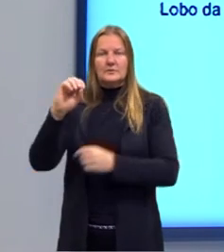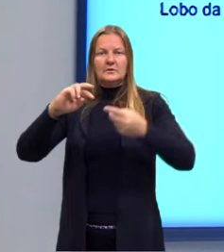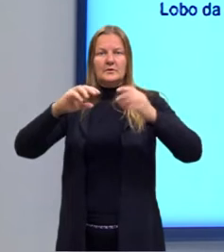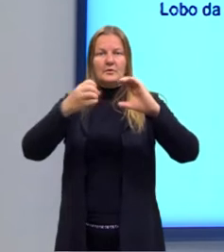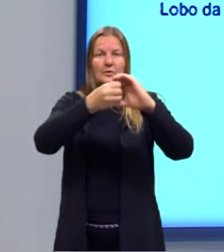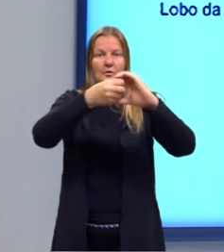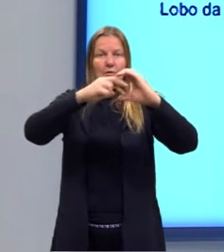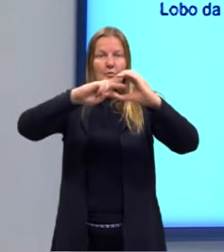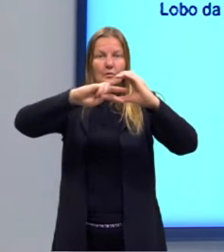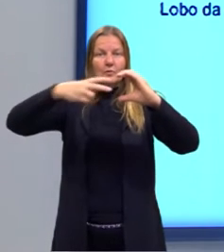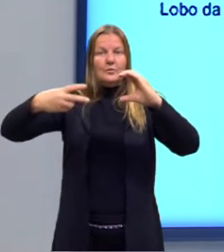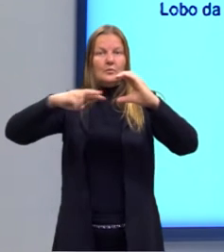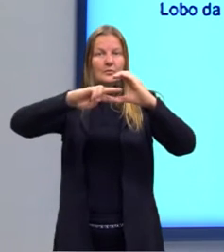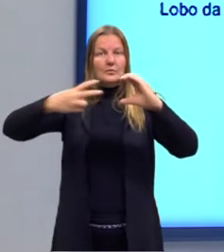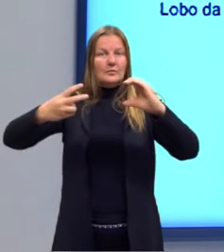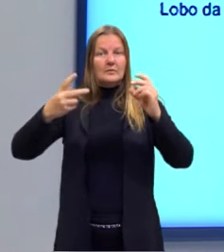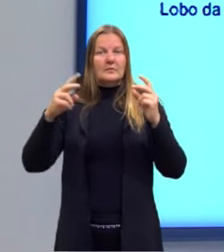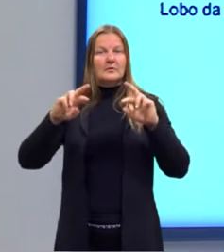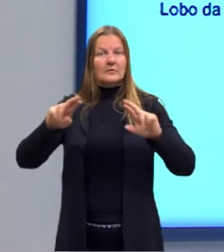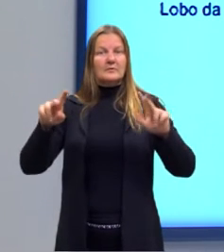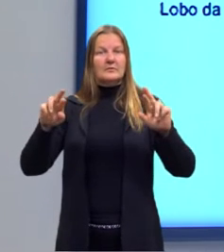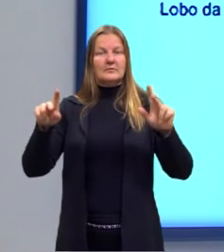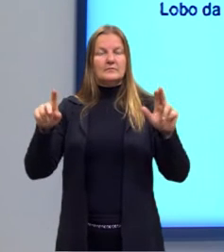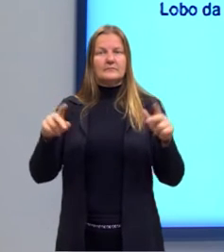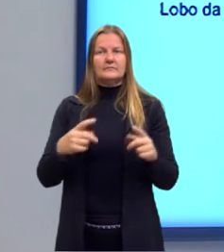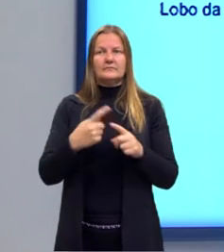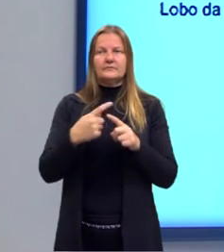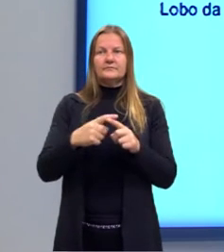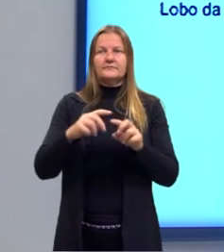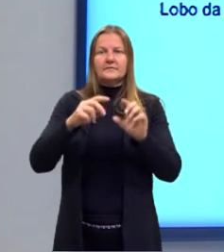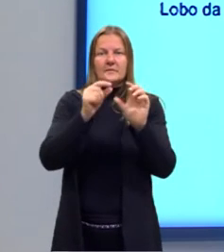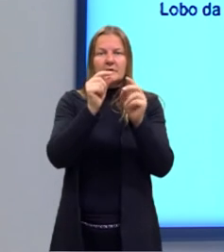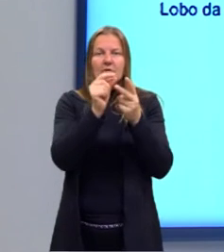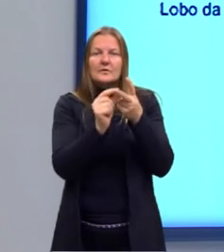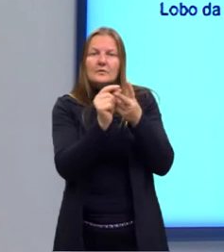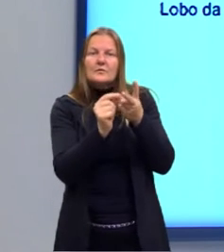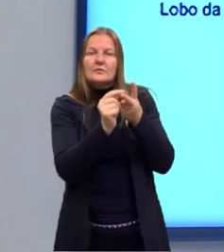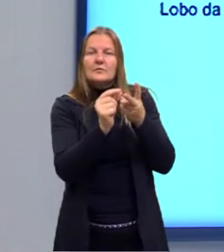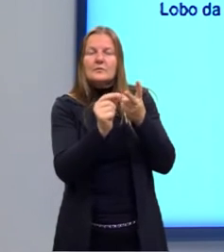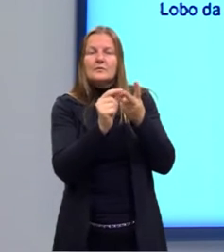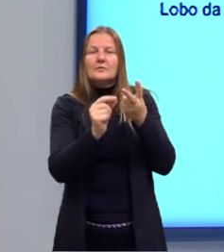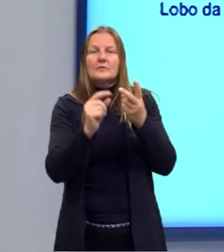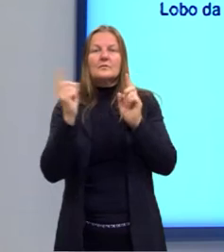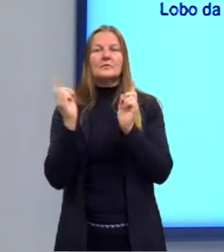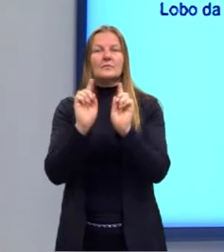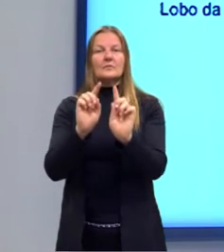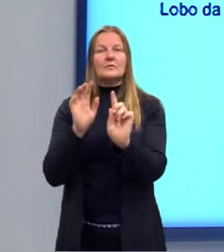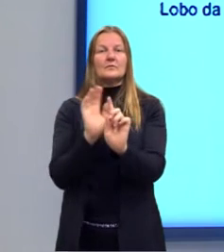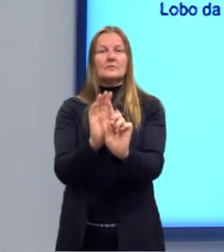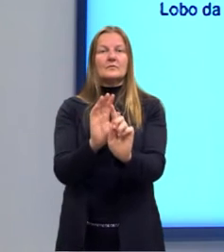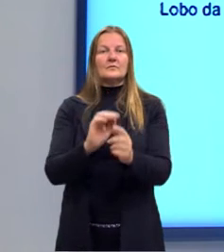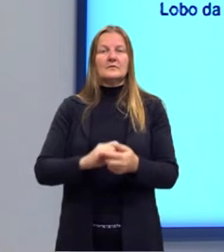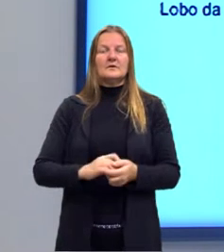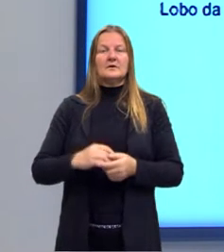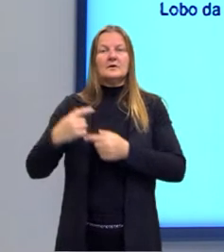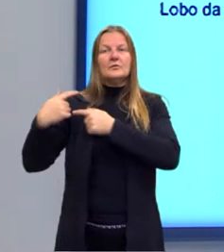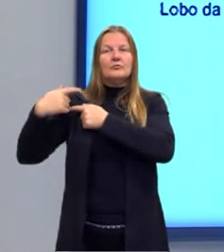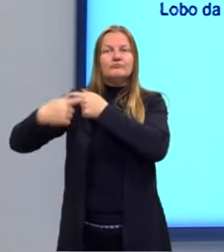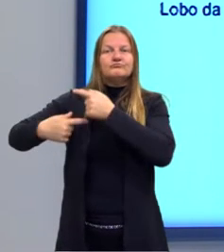de que esses indivíduos da geração 31 casos netos né a terceira geração